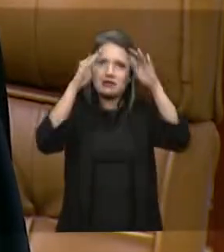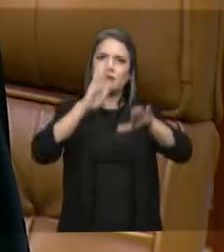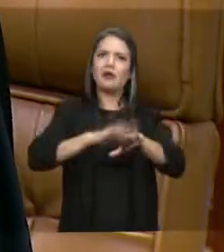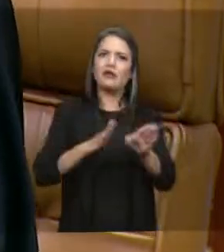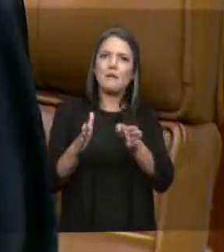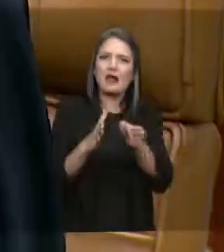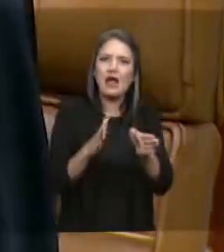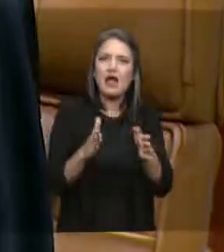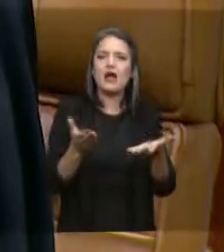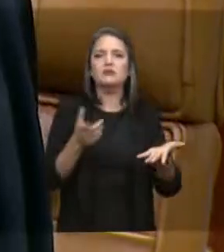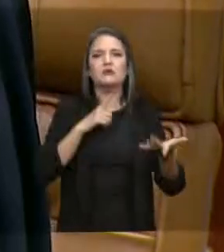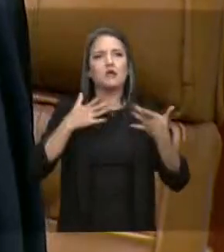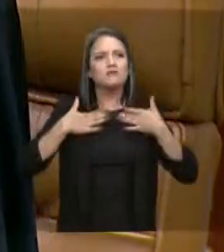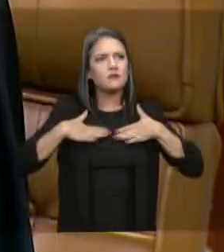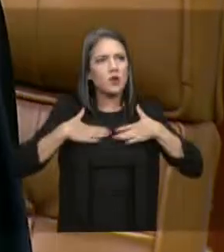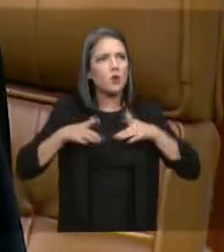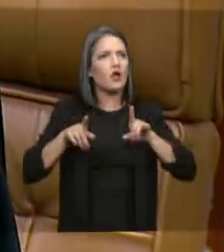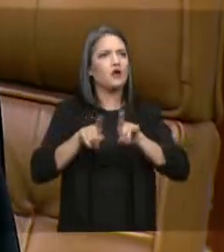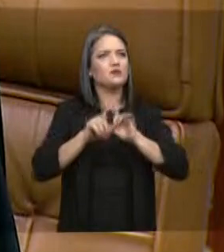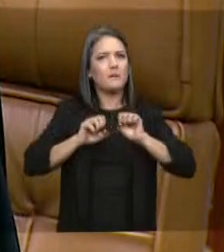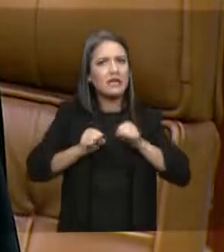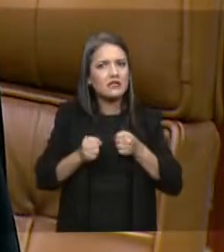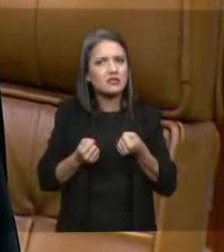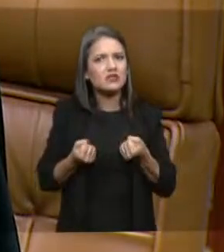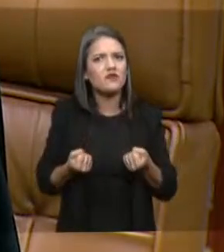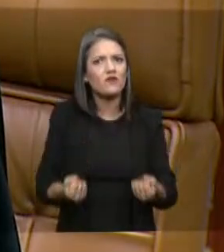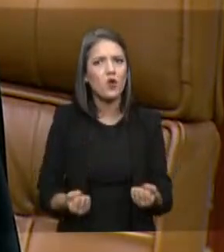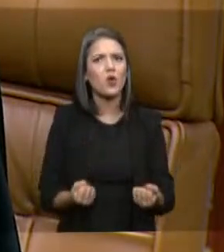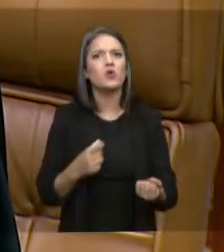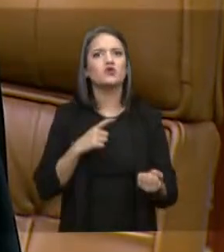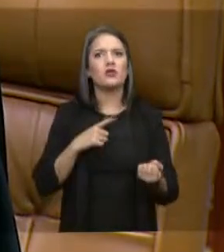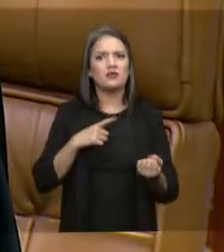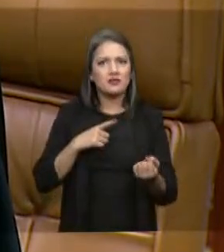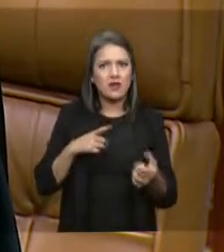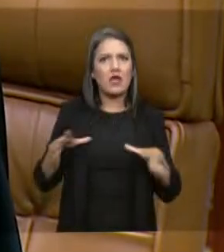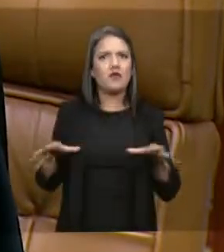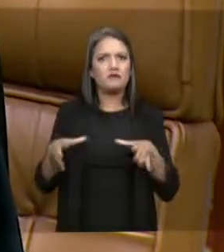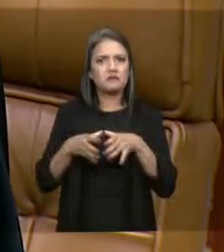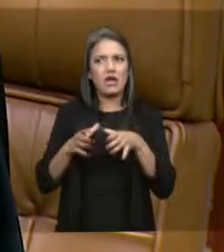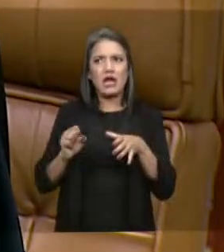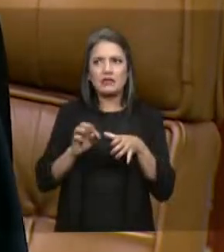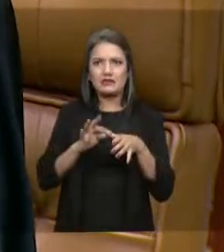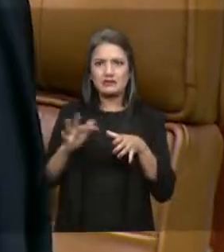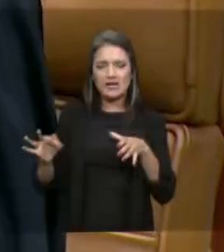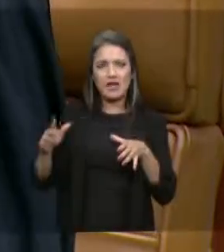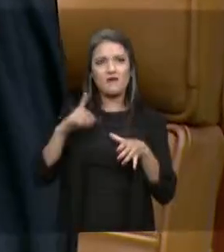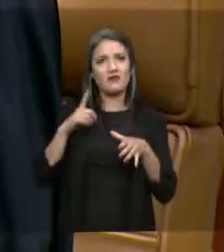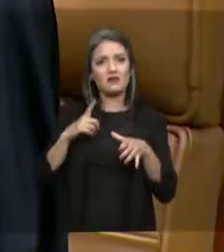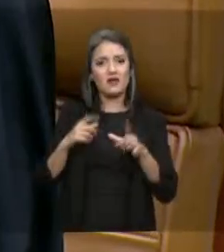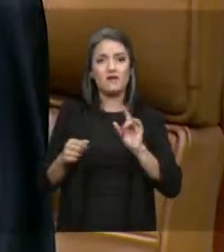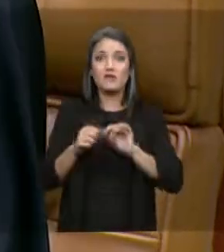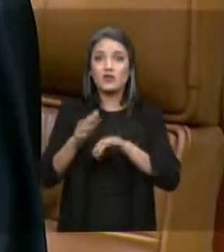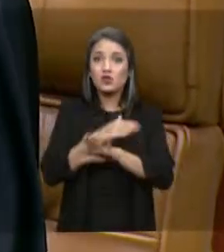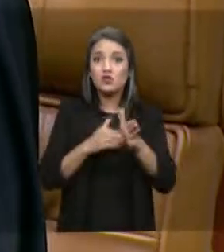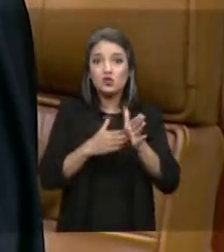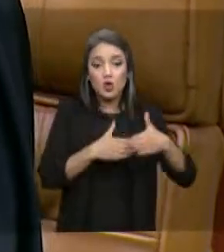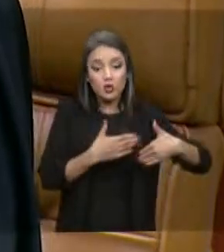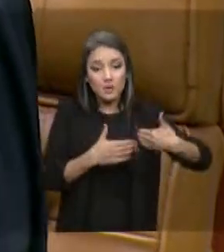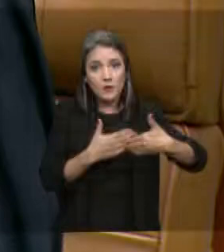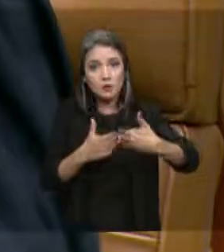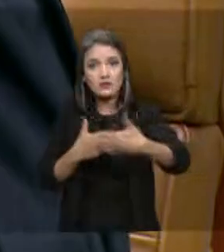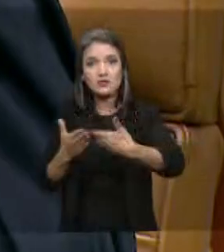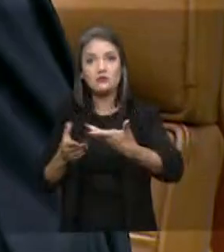absoluta é Tranquilidade e um esforço é muito grande de todos para um tribunal federal realizou todo o procedimento